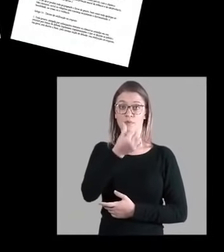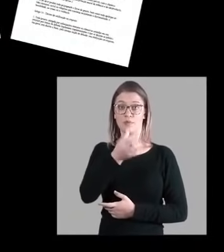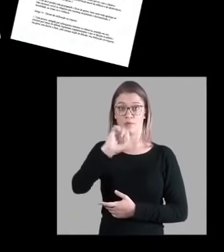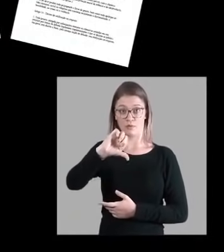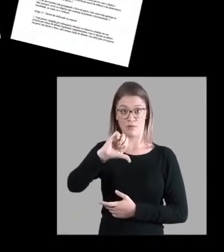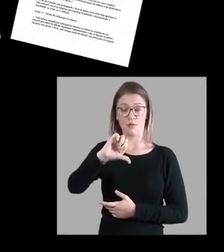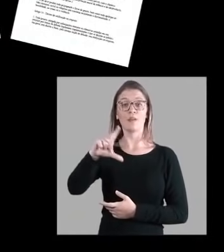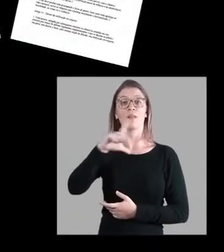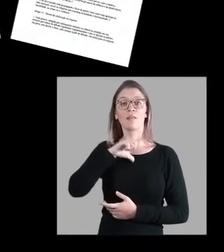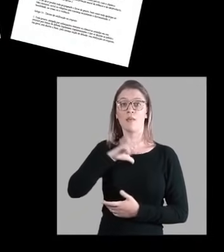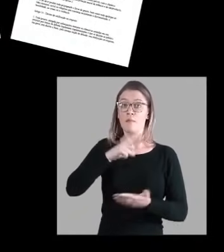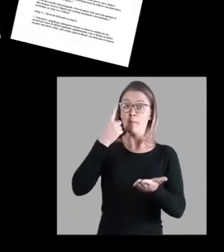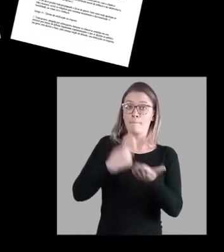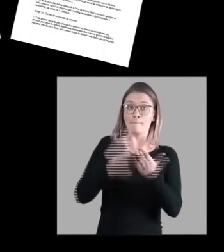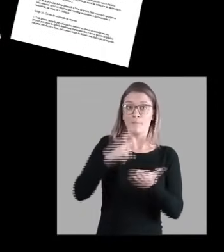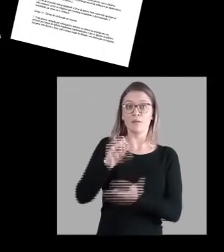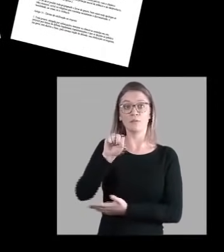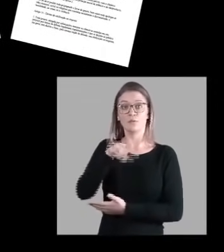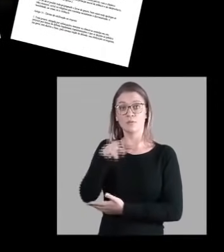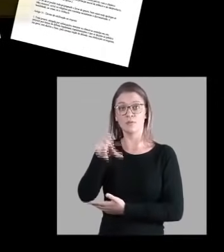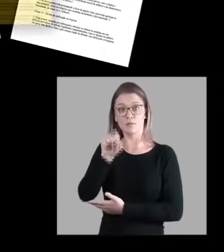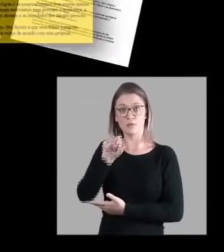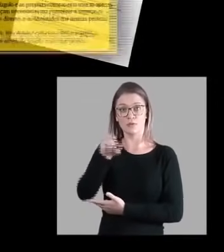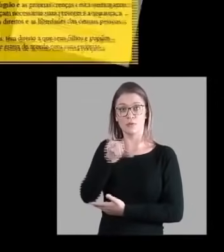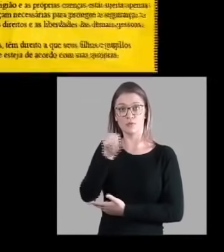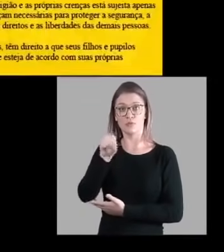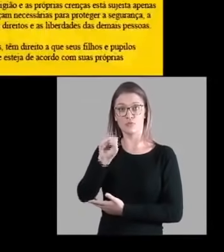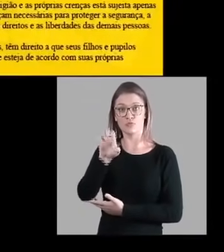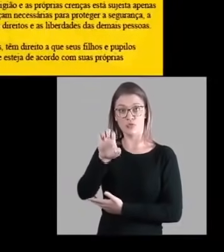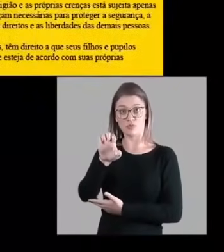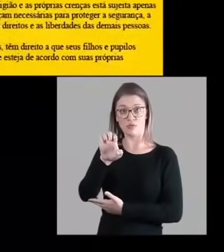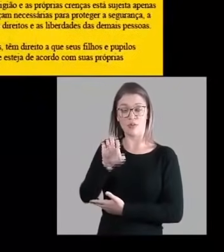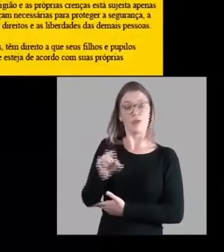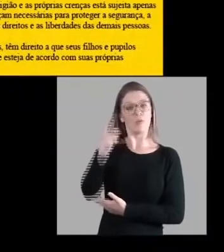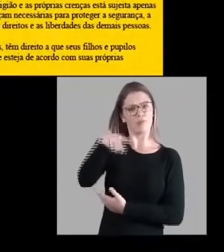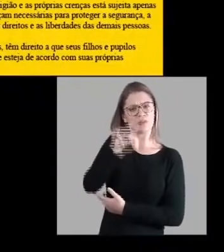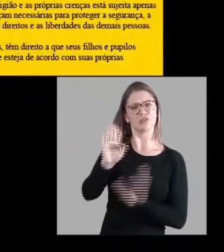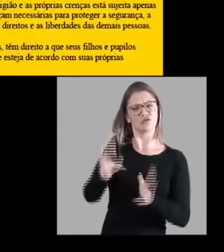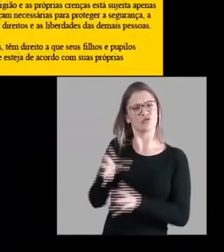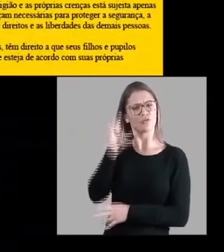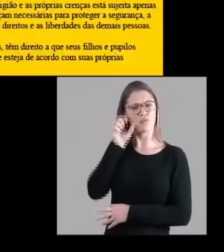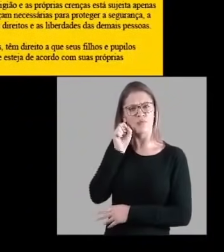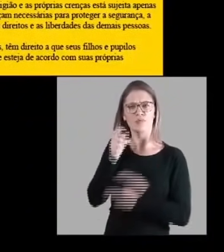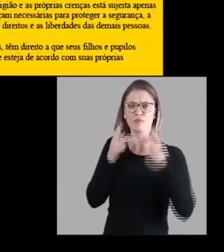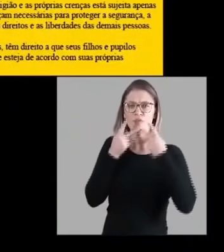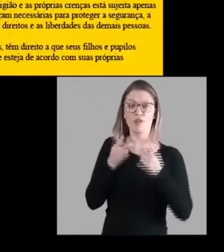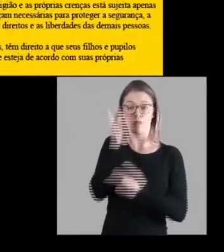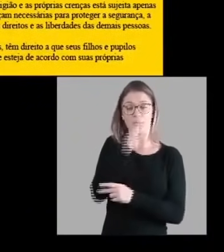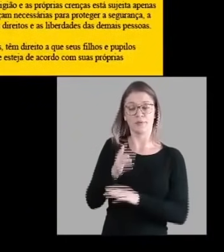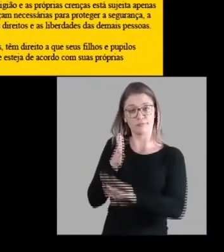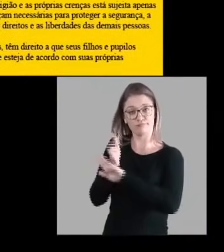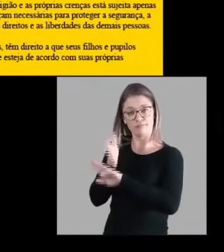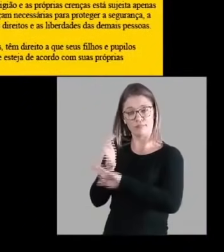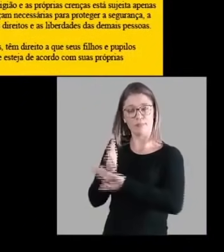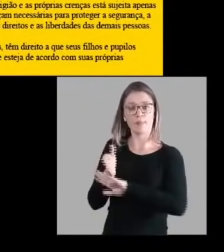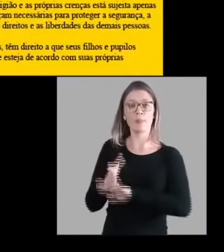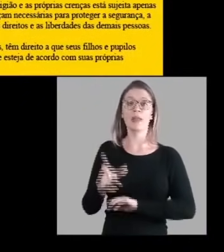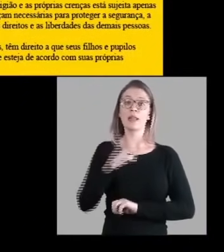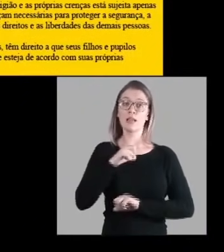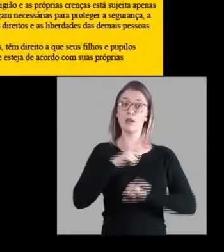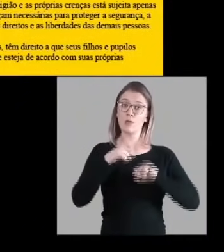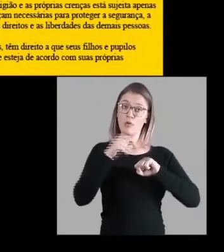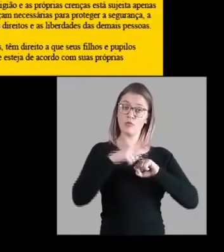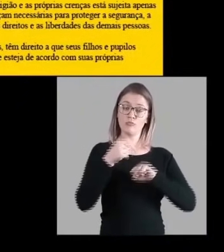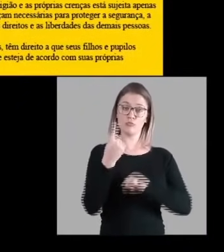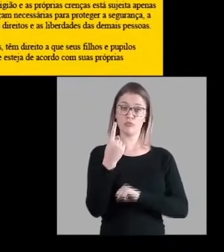Pacto de São José da Costa Rica. Você provavelmente já ouviu falar desse pacto, do qual o Brasil é signatário. E olha o que nos diz o artigo